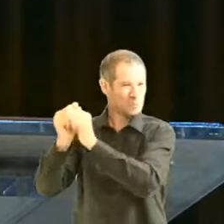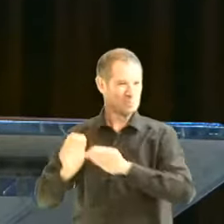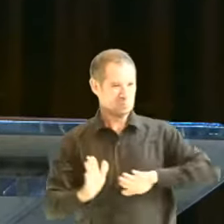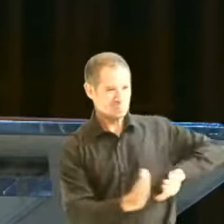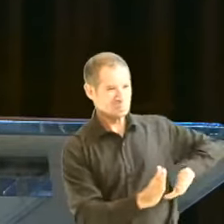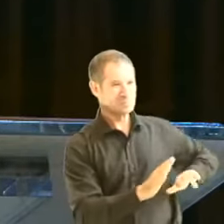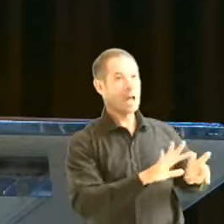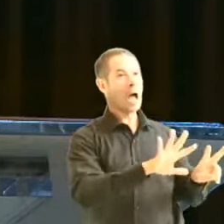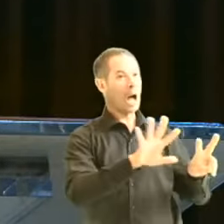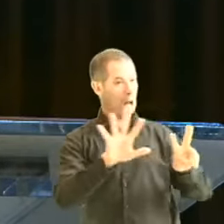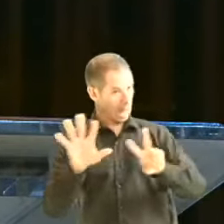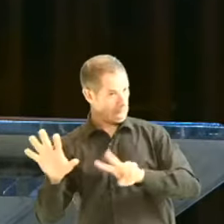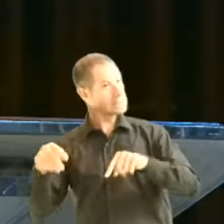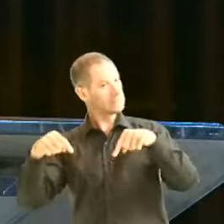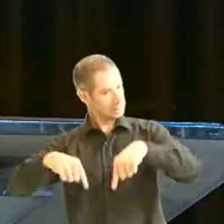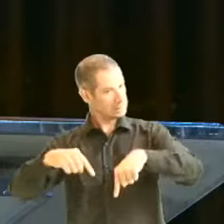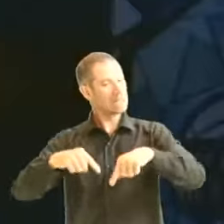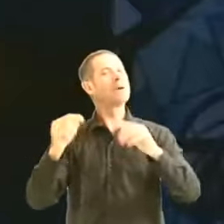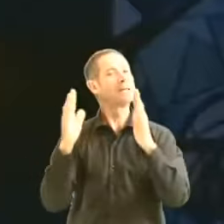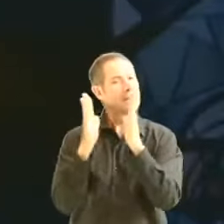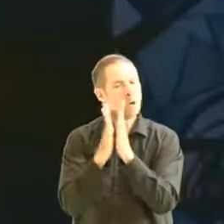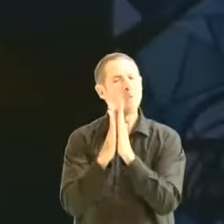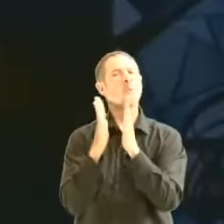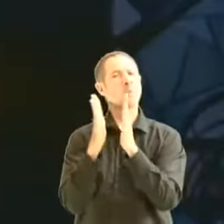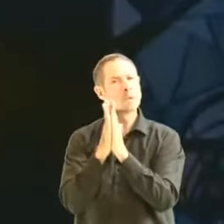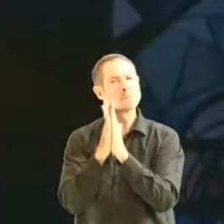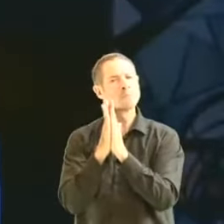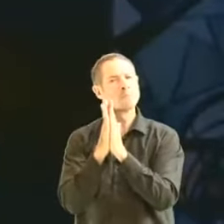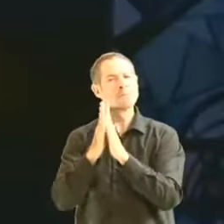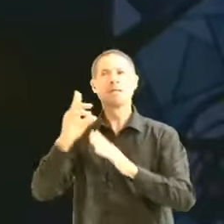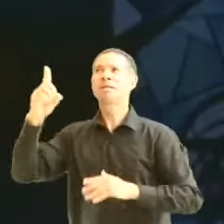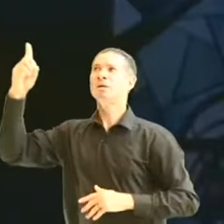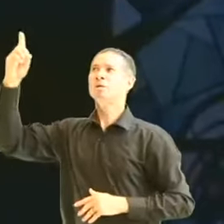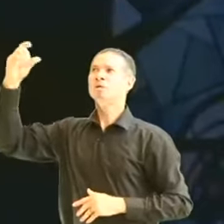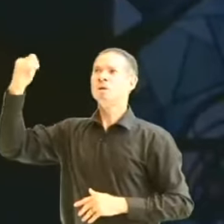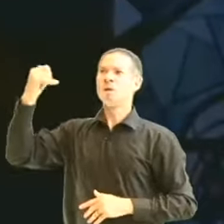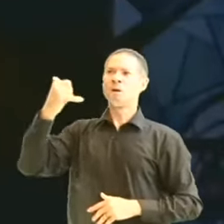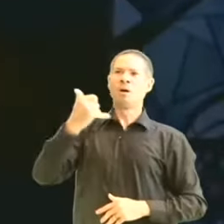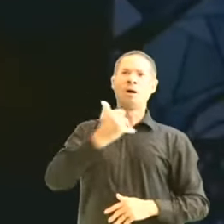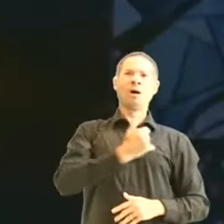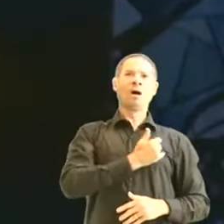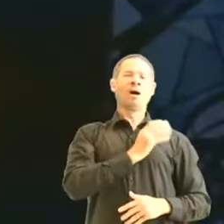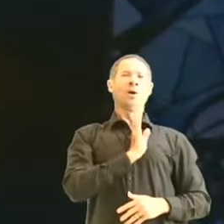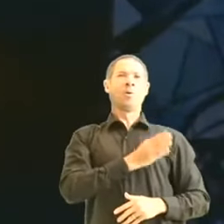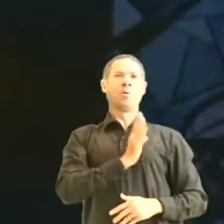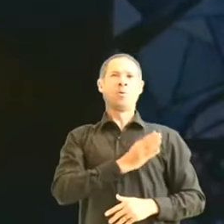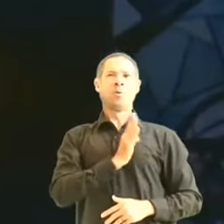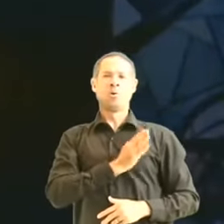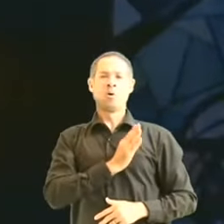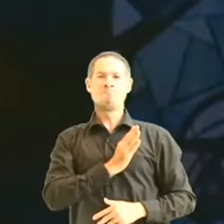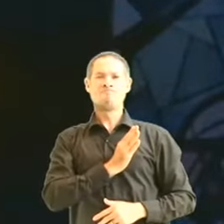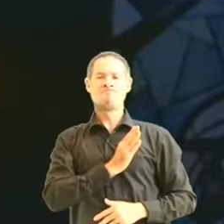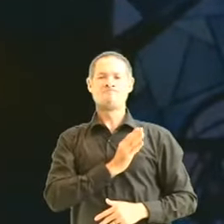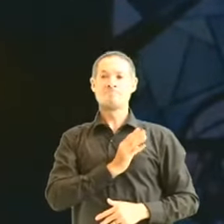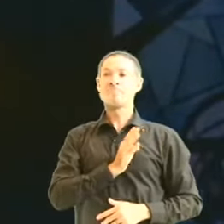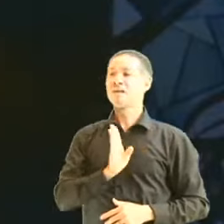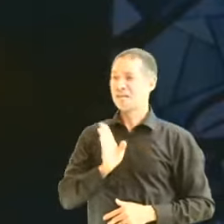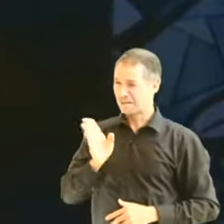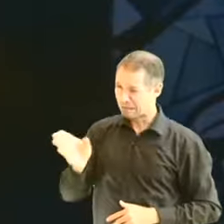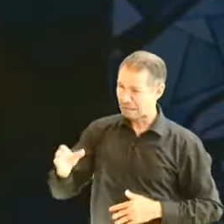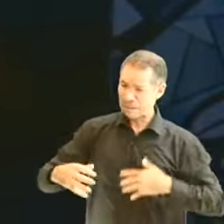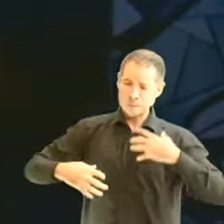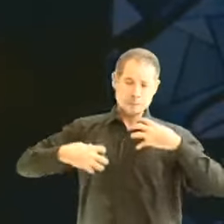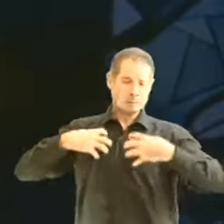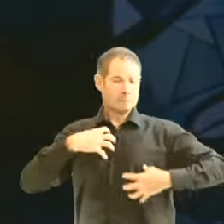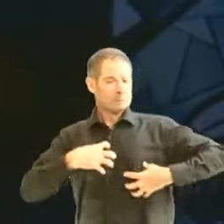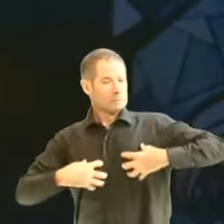semana estava orando e Deus fala, toca o nosso coração. E eu estava lá com uma angústia dentro da